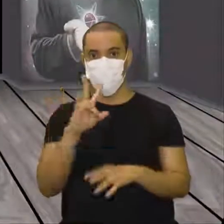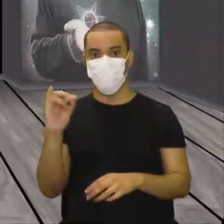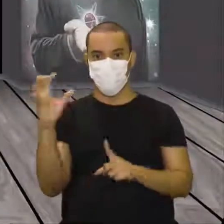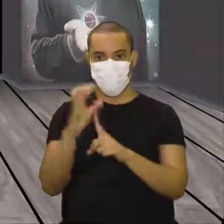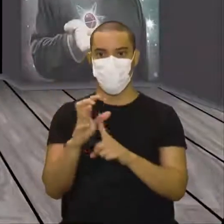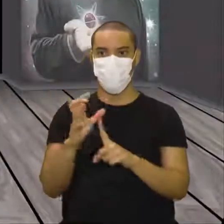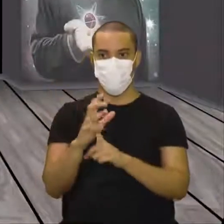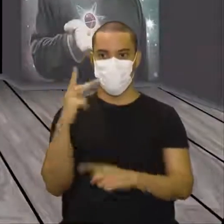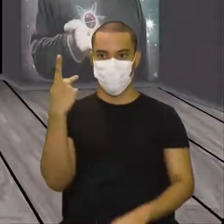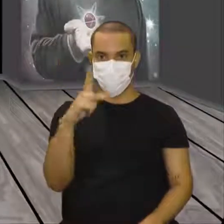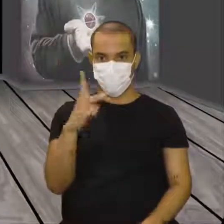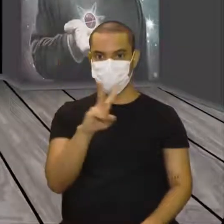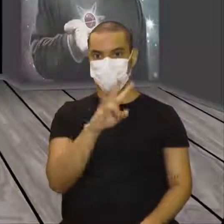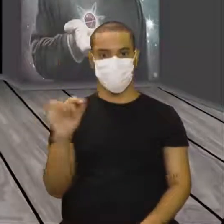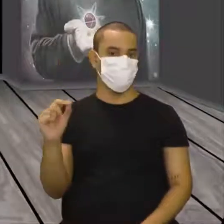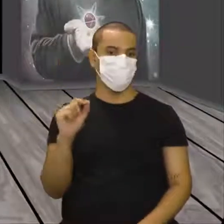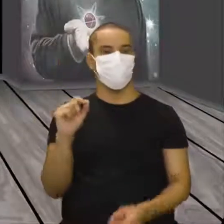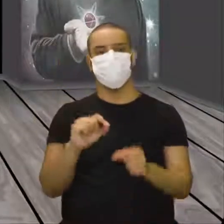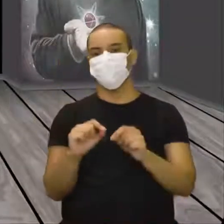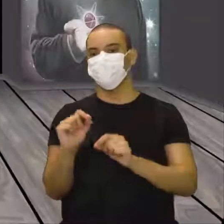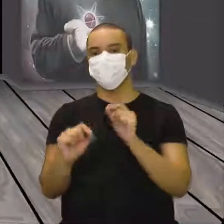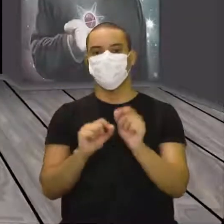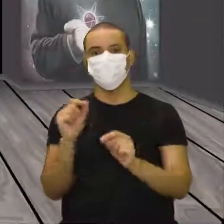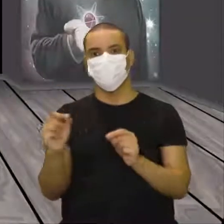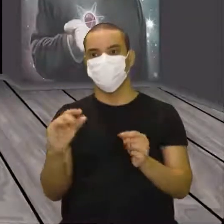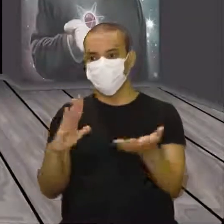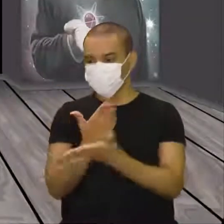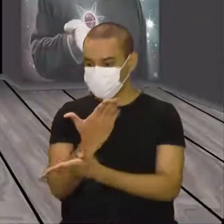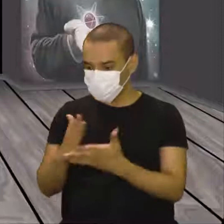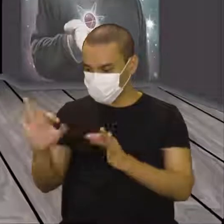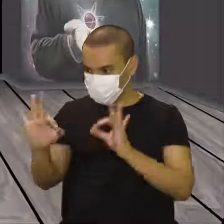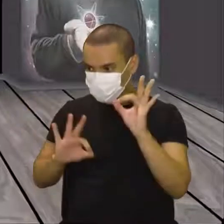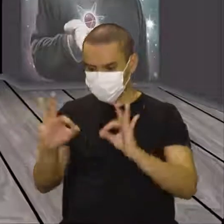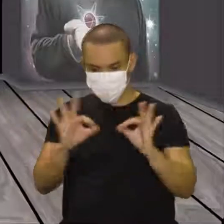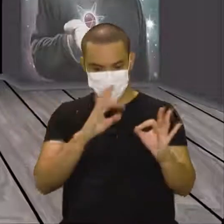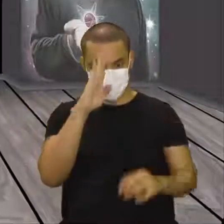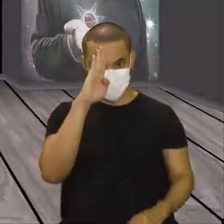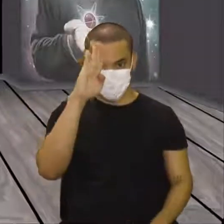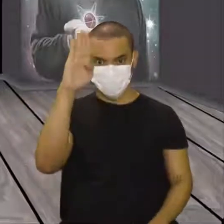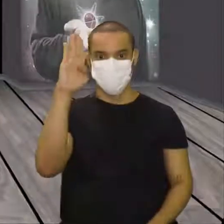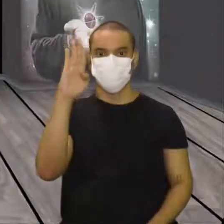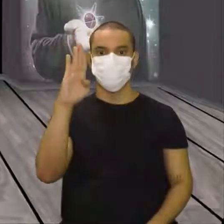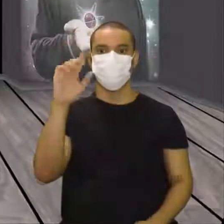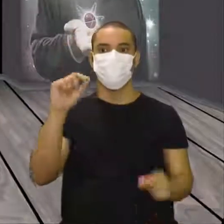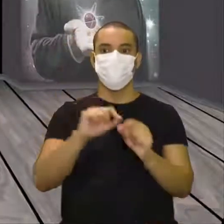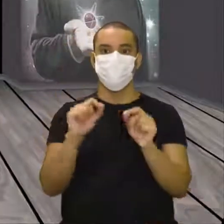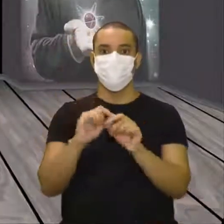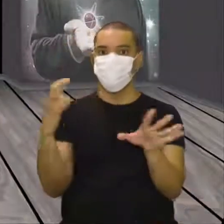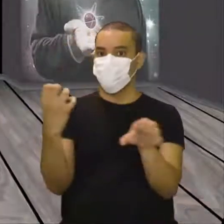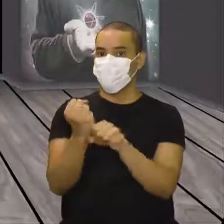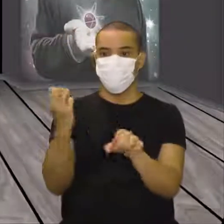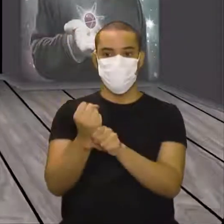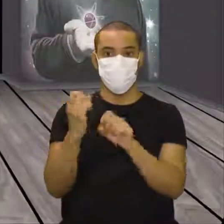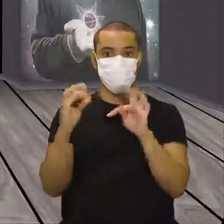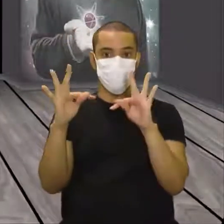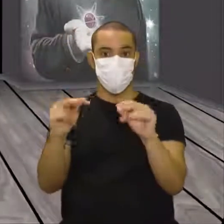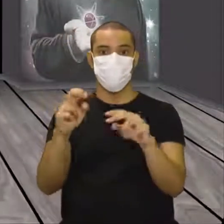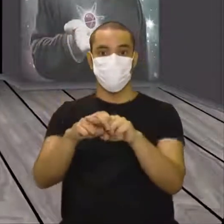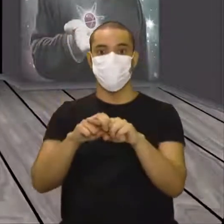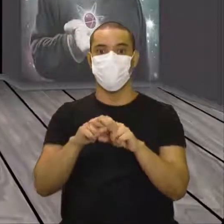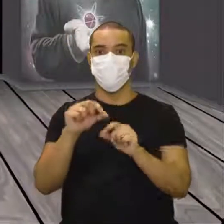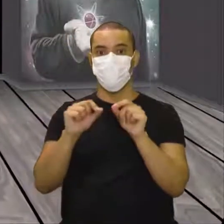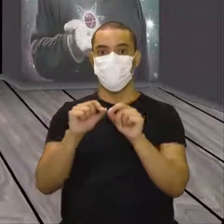experimento. Mas você faz desconsiderando algumas coisas, principalmente o atrito. Aí você faz todos os cálculos. Por isso que ele fala